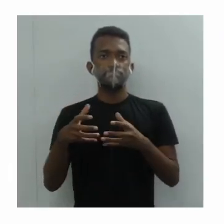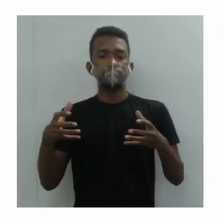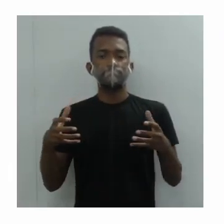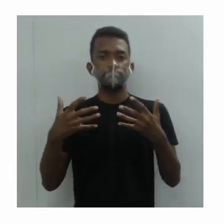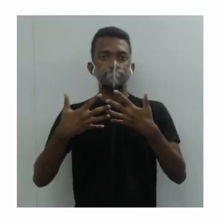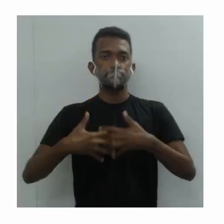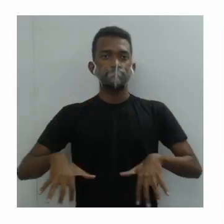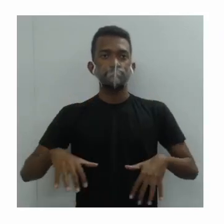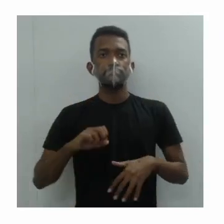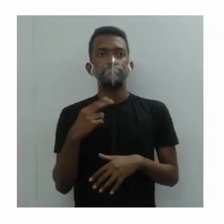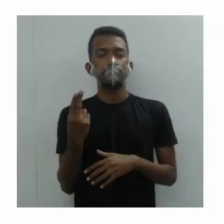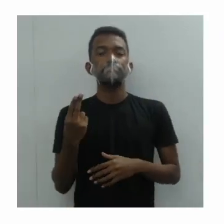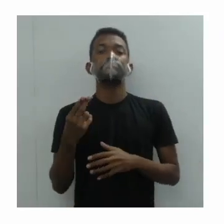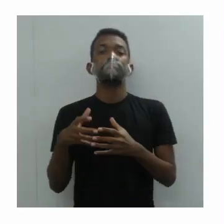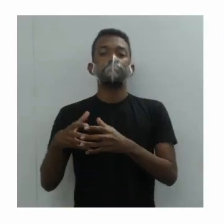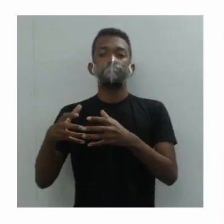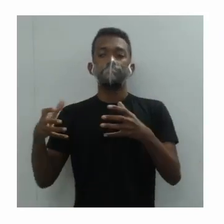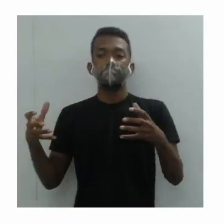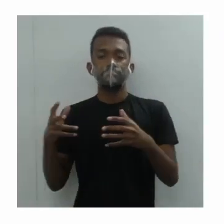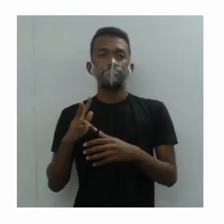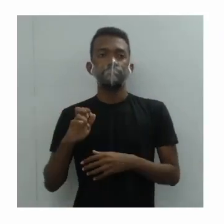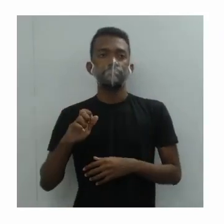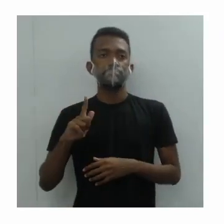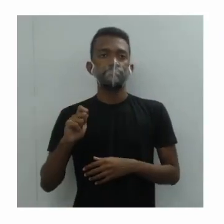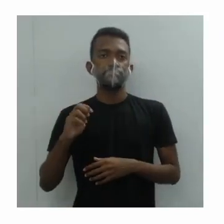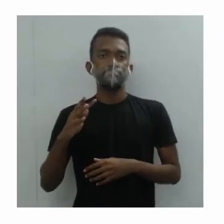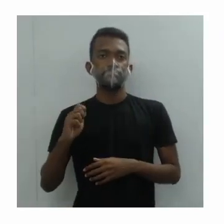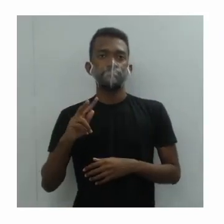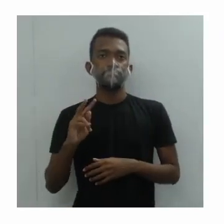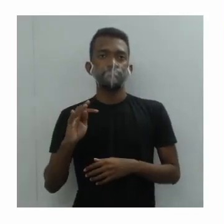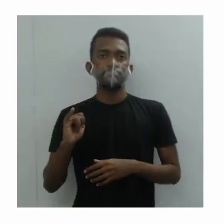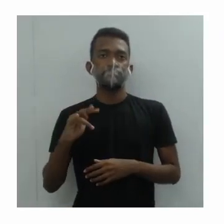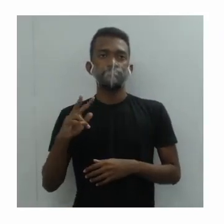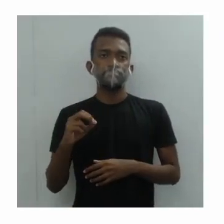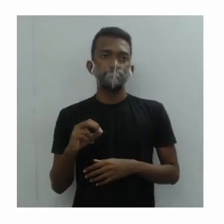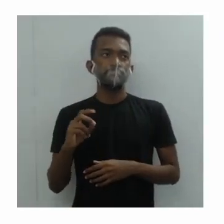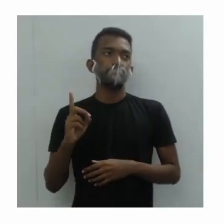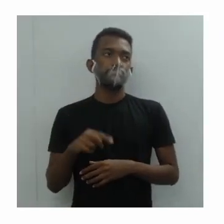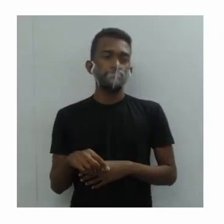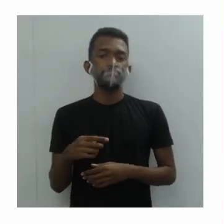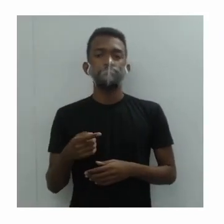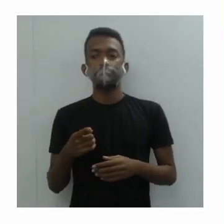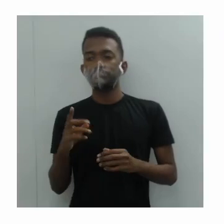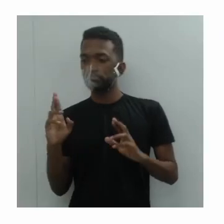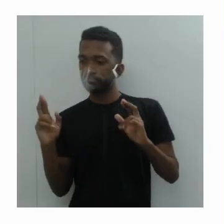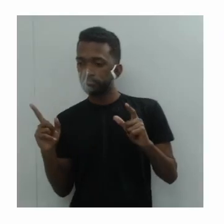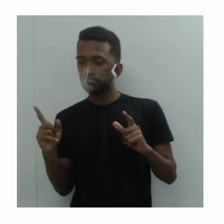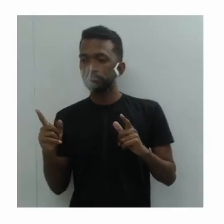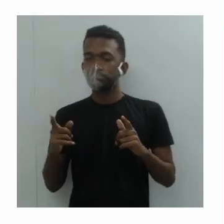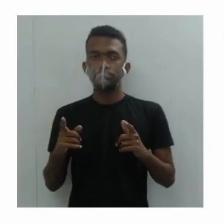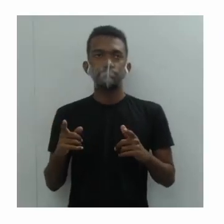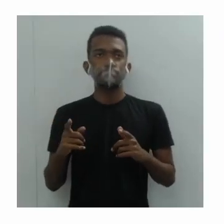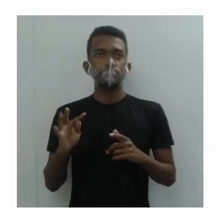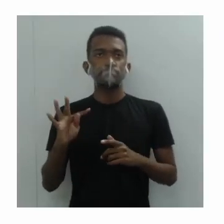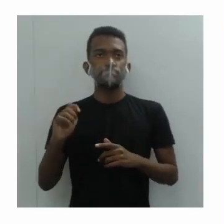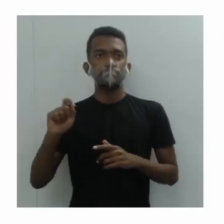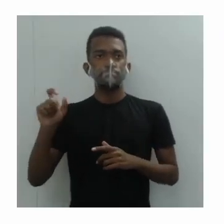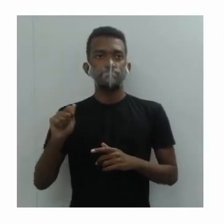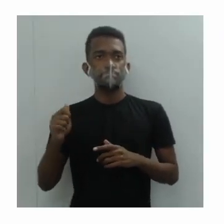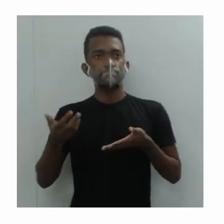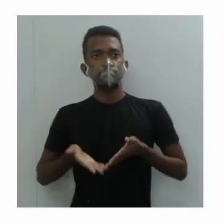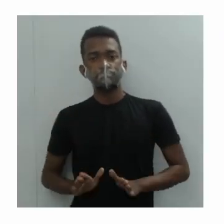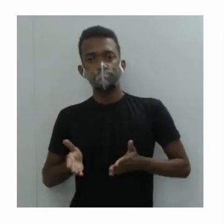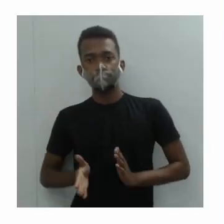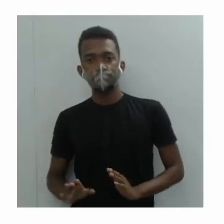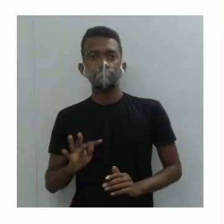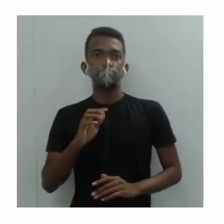crescimento vegetativo, a gente vai falar entre a diferença entre a taxa de natalidade e a taxa